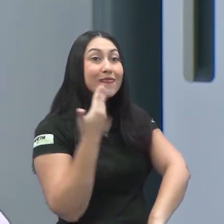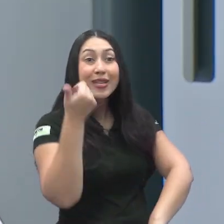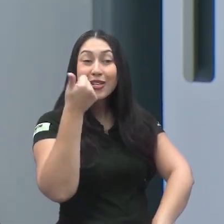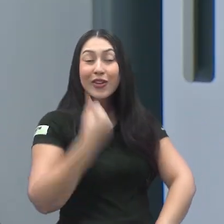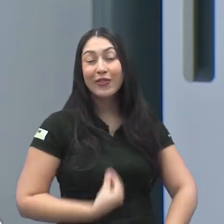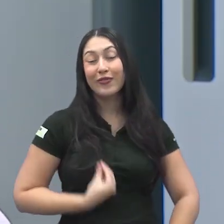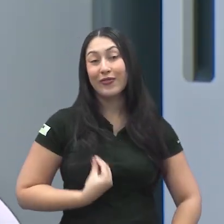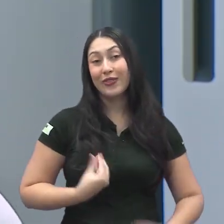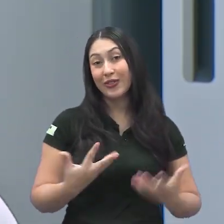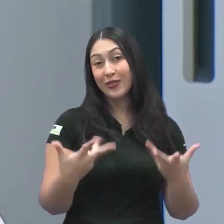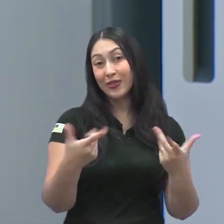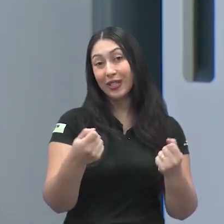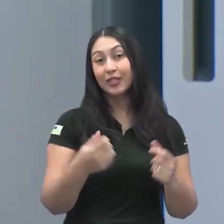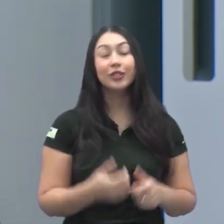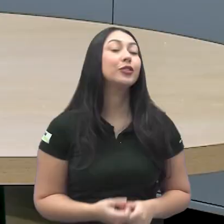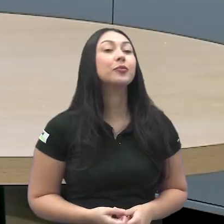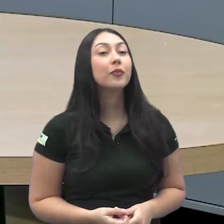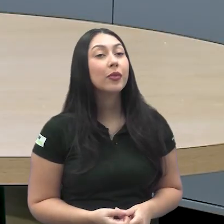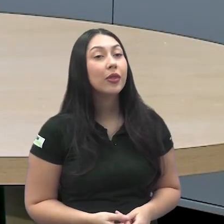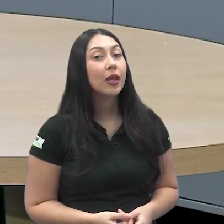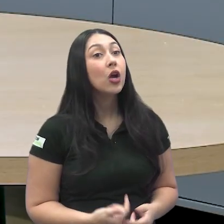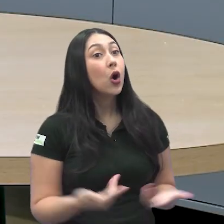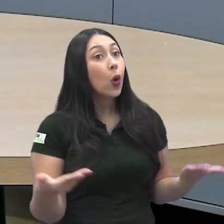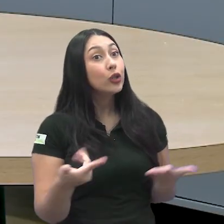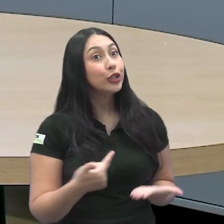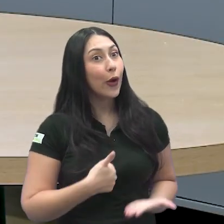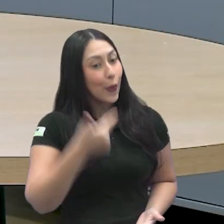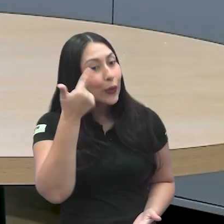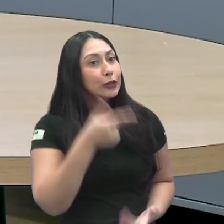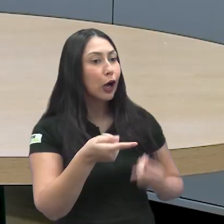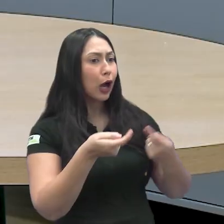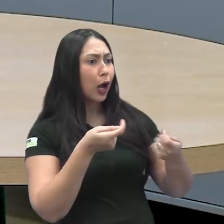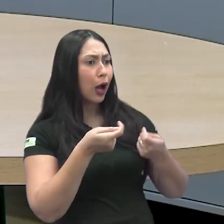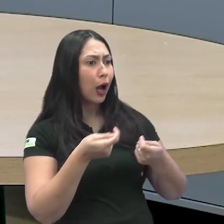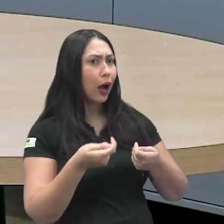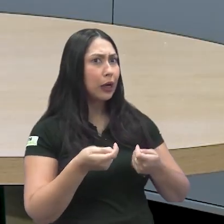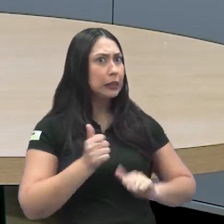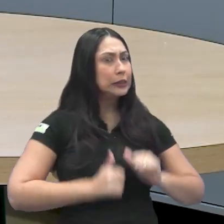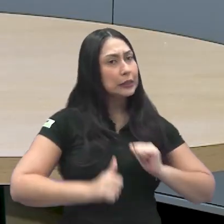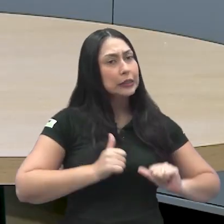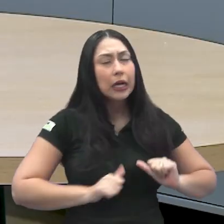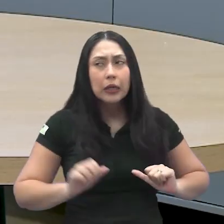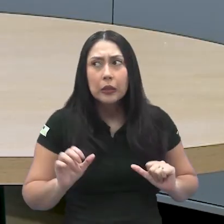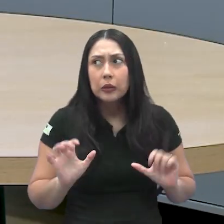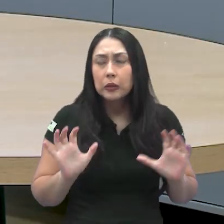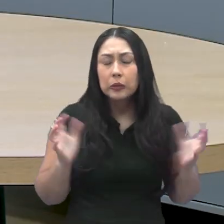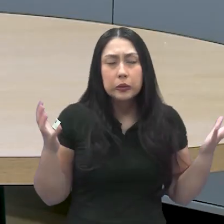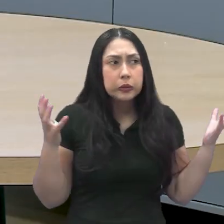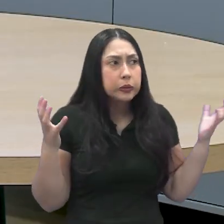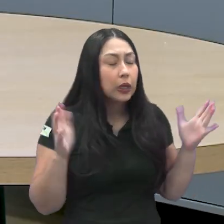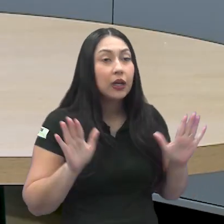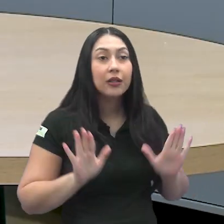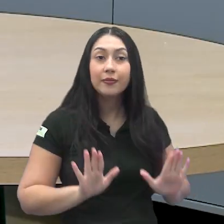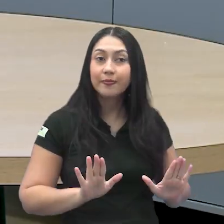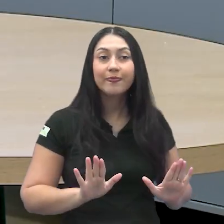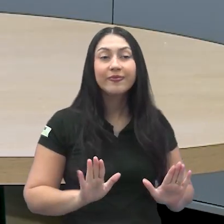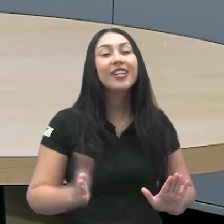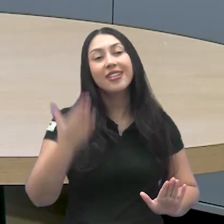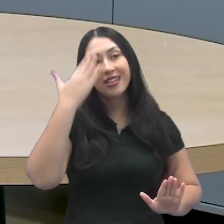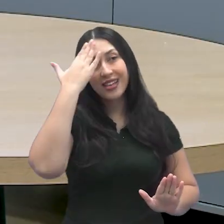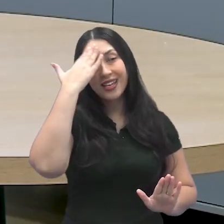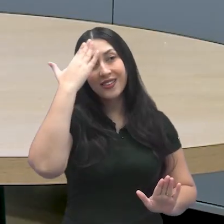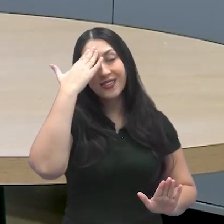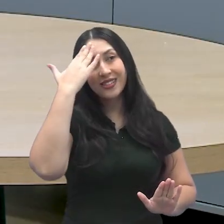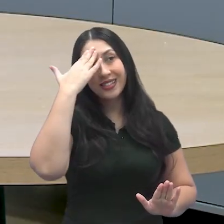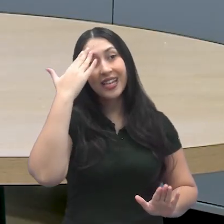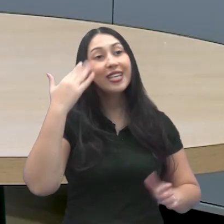emocional e qualidade de vida. E eu consigo controlar a minha ansiedade. Então, eu sei quando tenho gatilho, eu sei quando eu preciso de um minuto sozinha. Então,